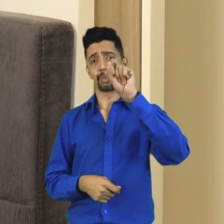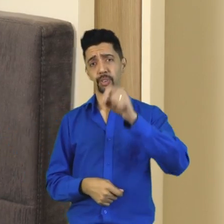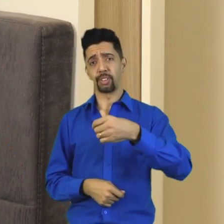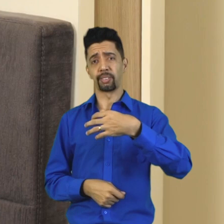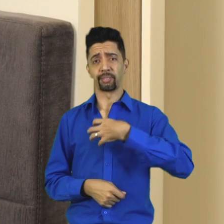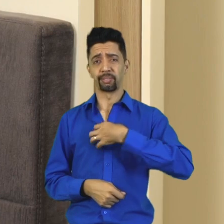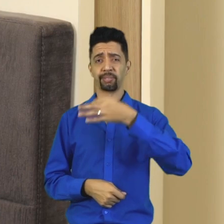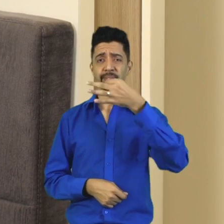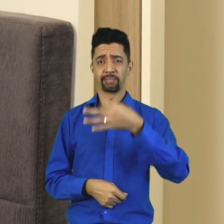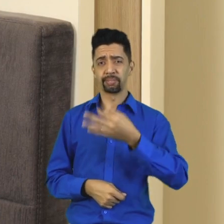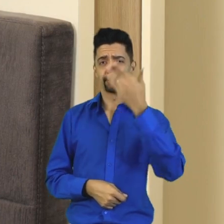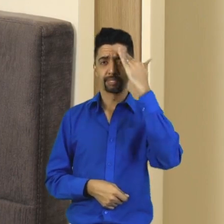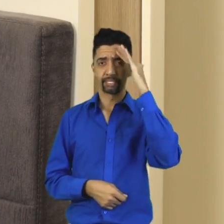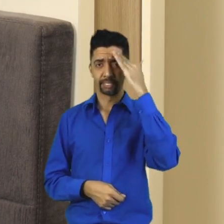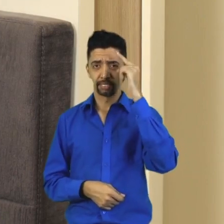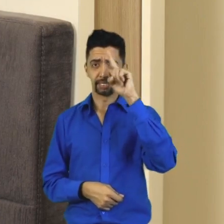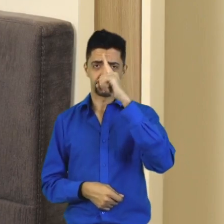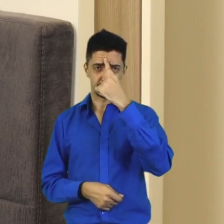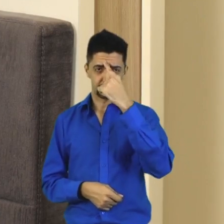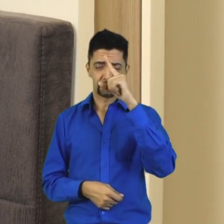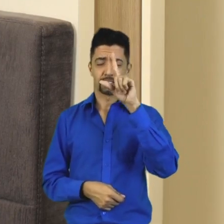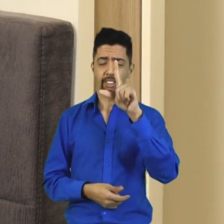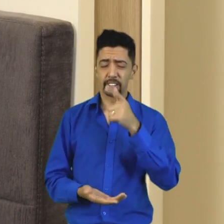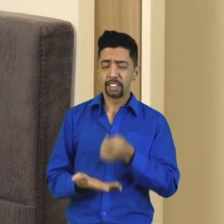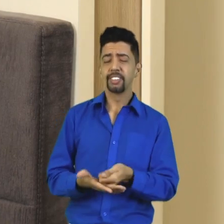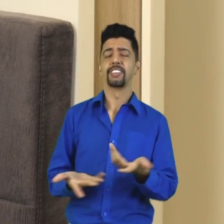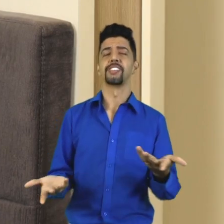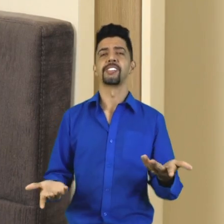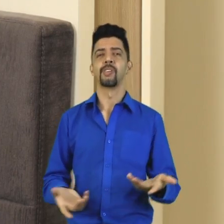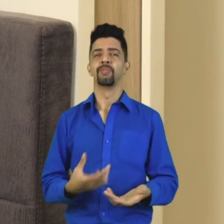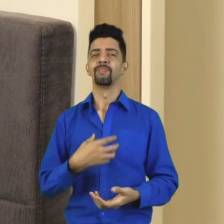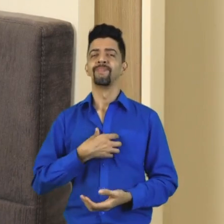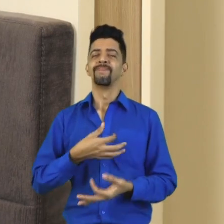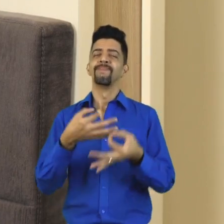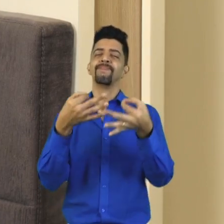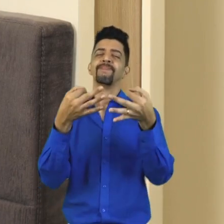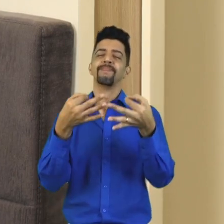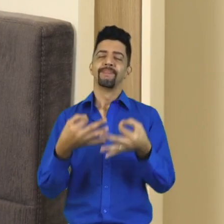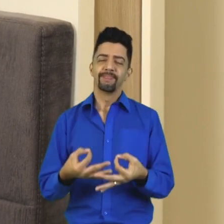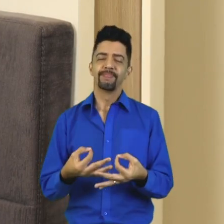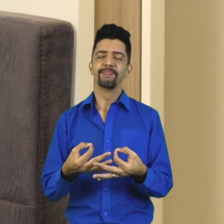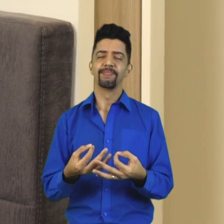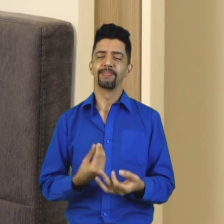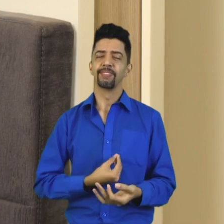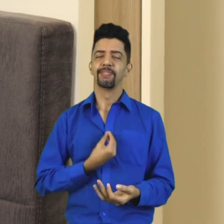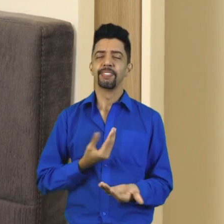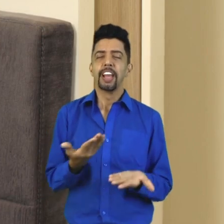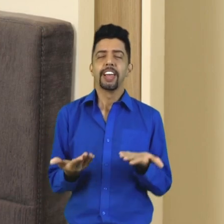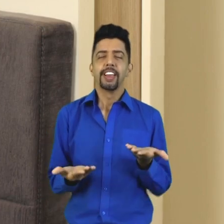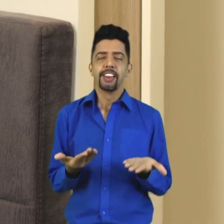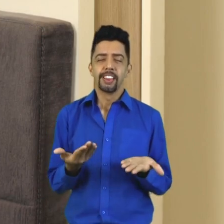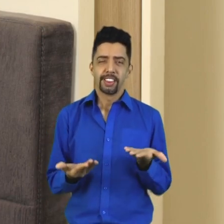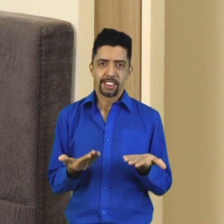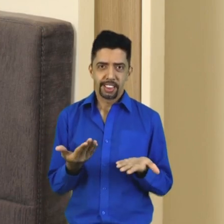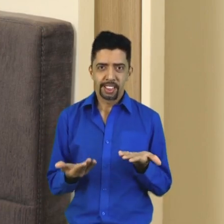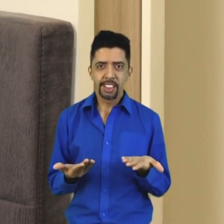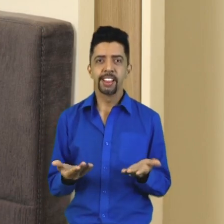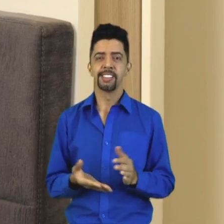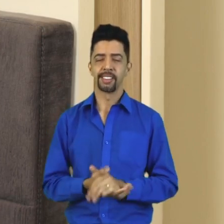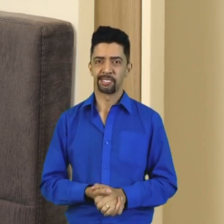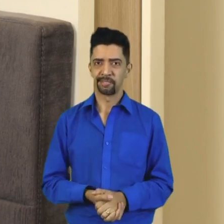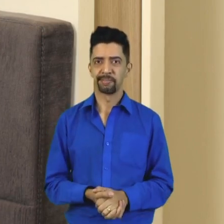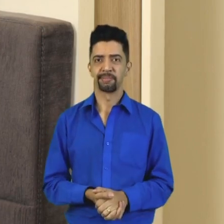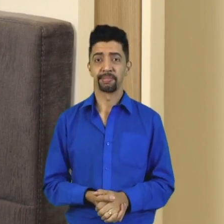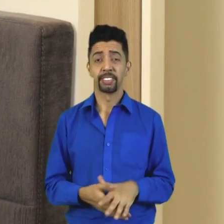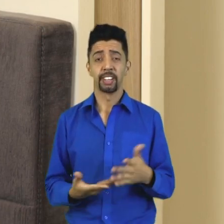escolhas e suas decisões para que você possa, sim, ter uma vida efetivamente sustentável